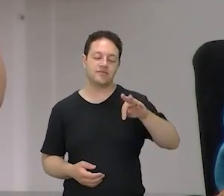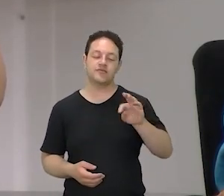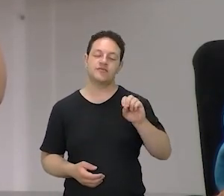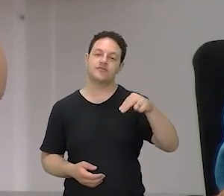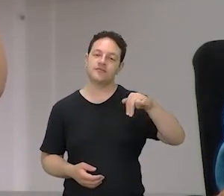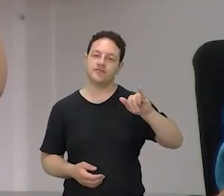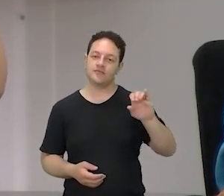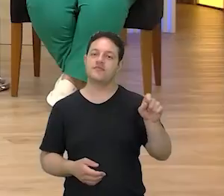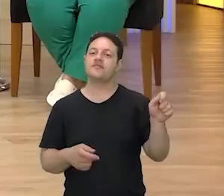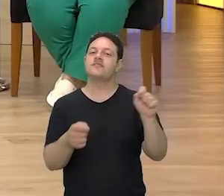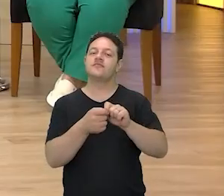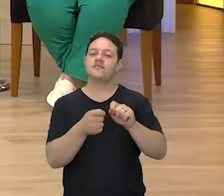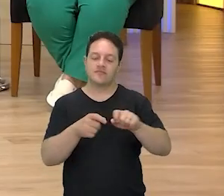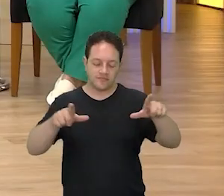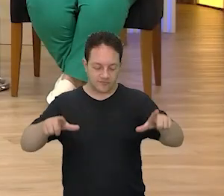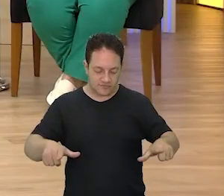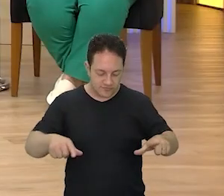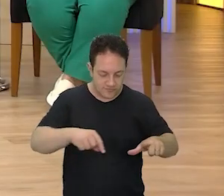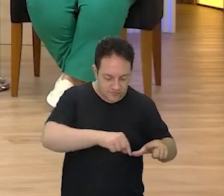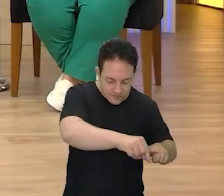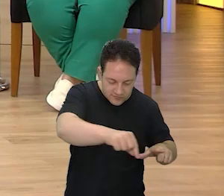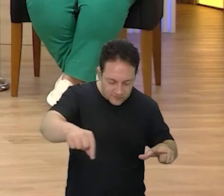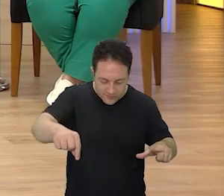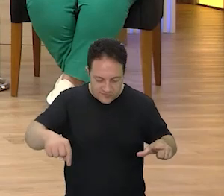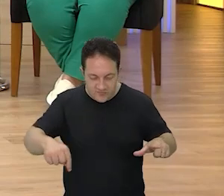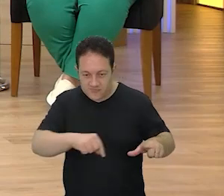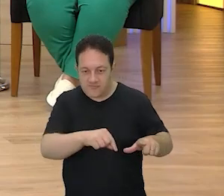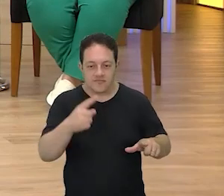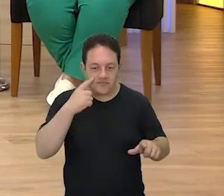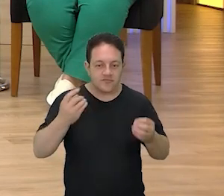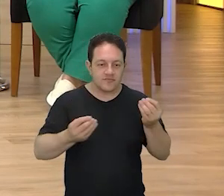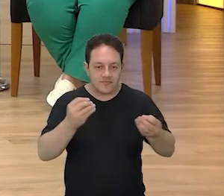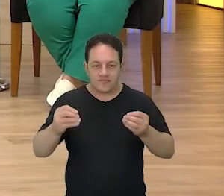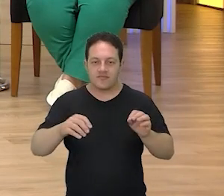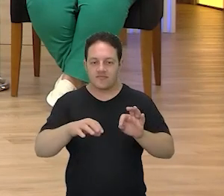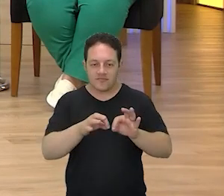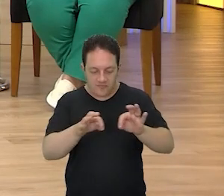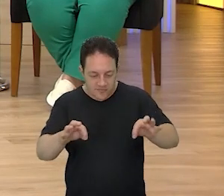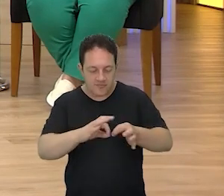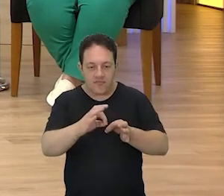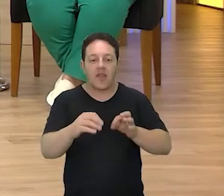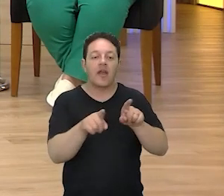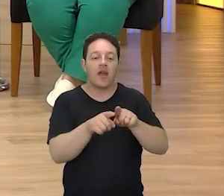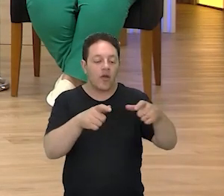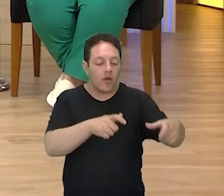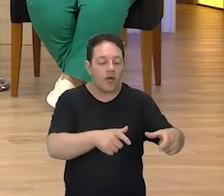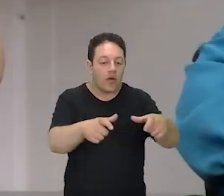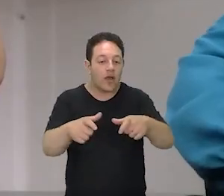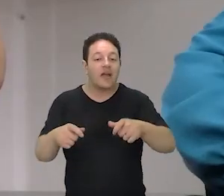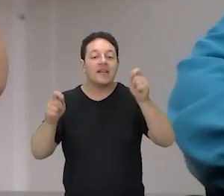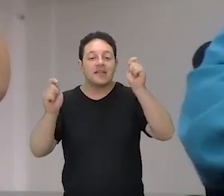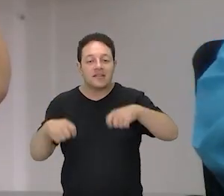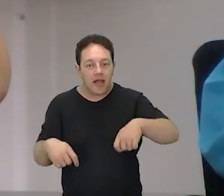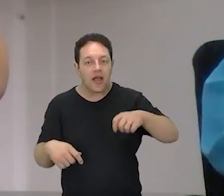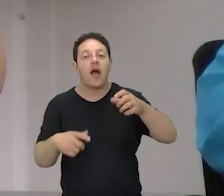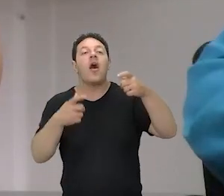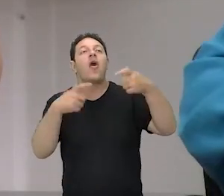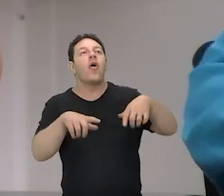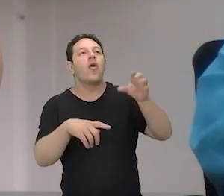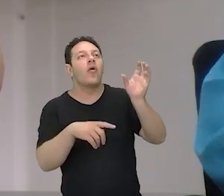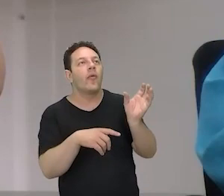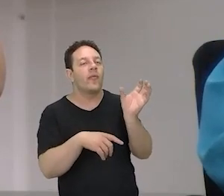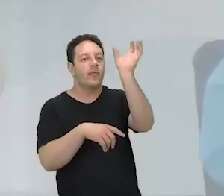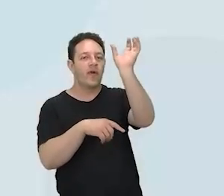baixa, calculando a quantidade de lâmpadas que iriam iluminar a casa, o posicionamento, né,